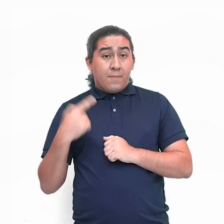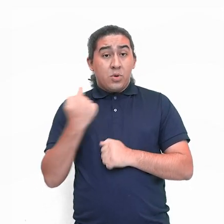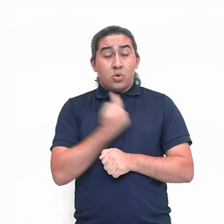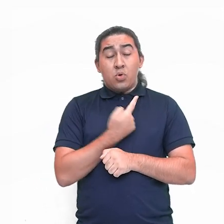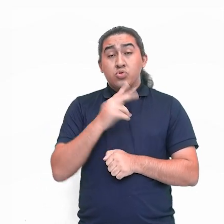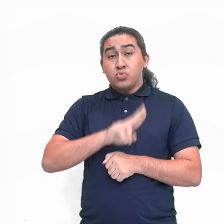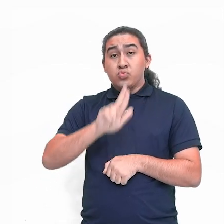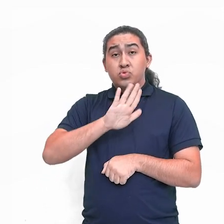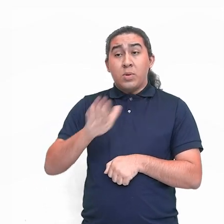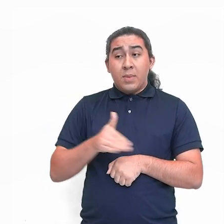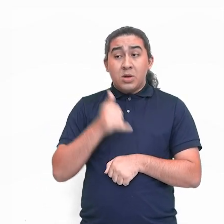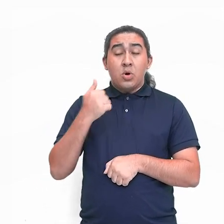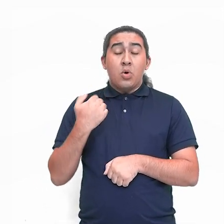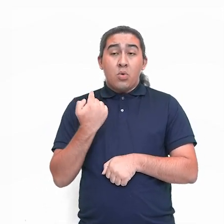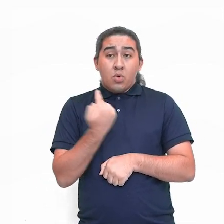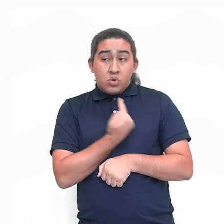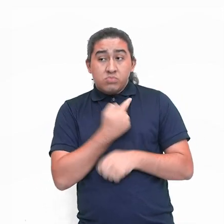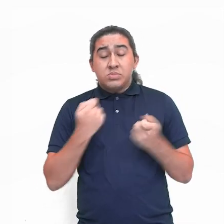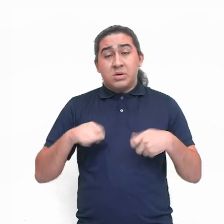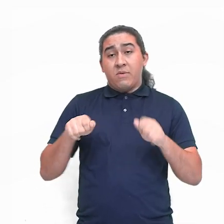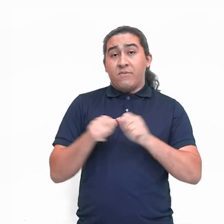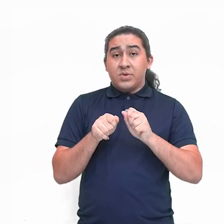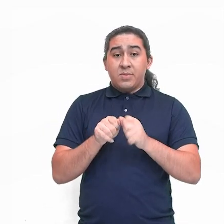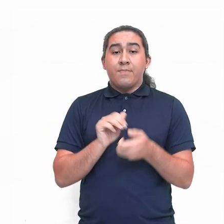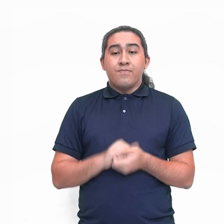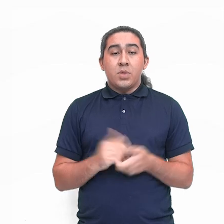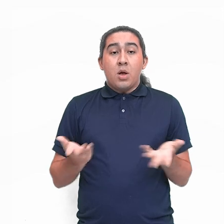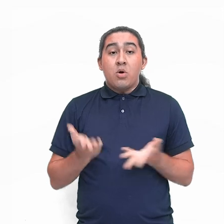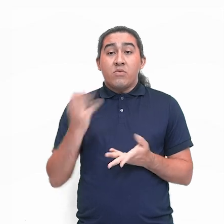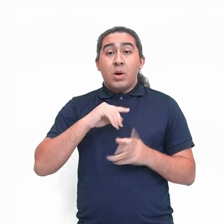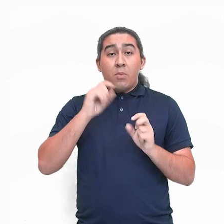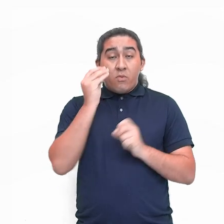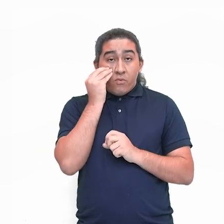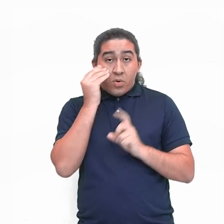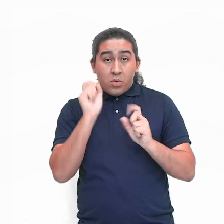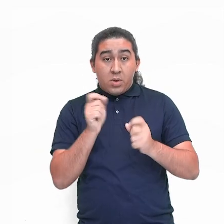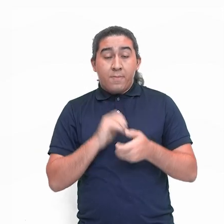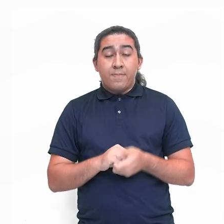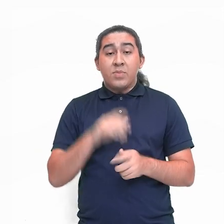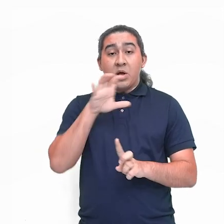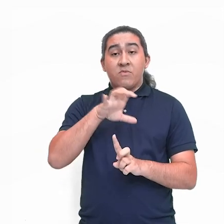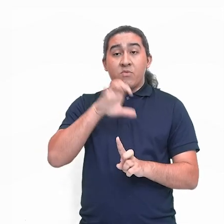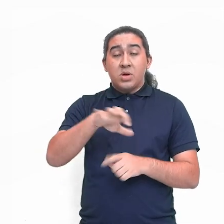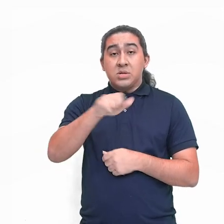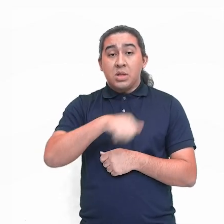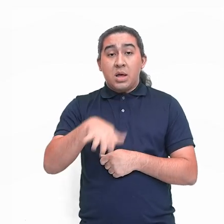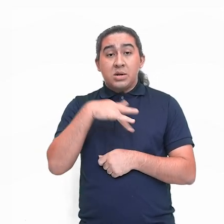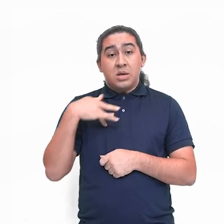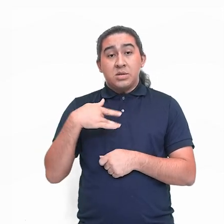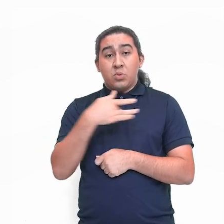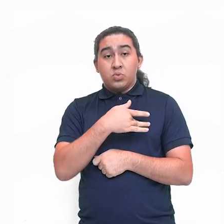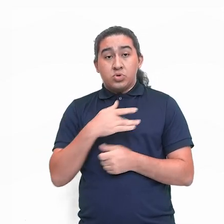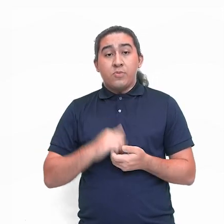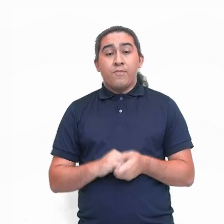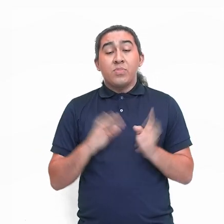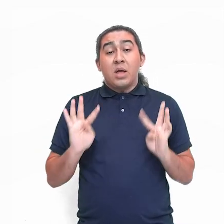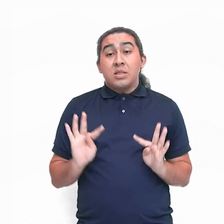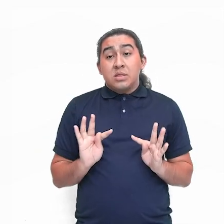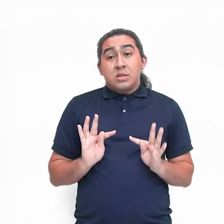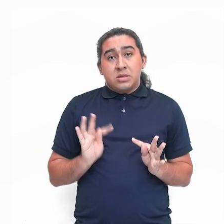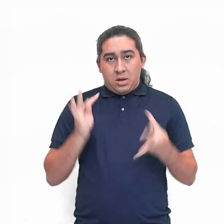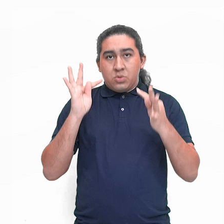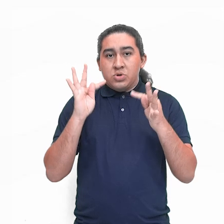tarefas que a gente precisa executar. Bom, agora vamos ver os impactos na saúde, né? A tecnologia,